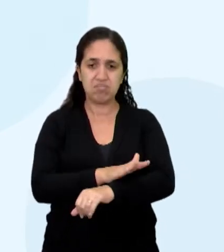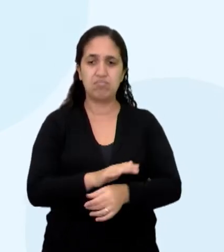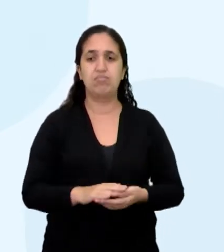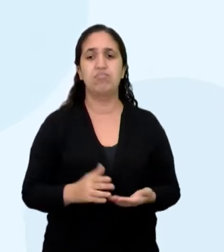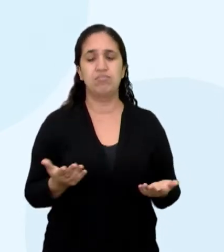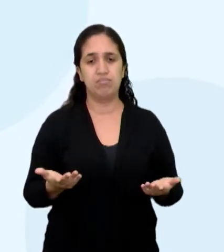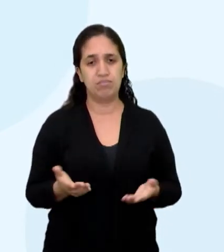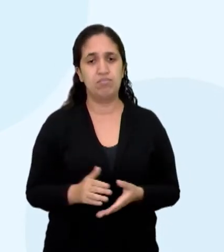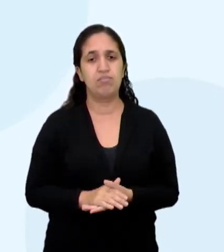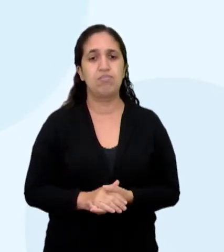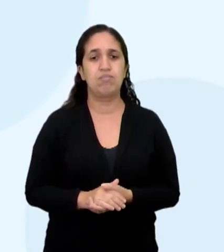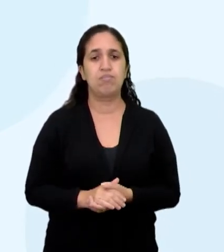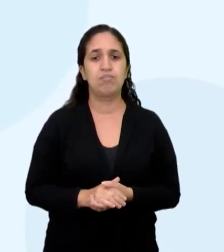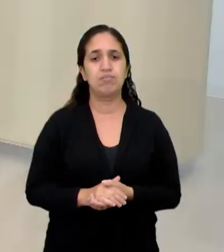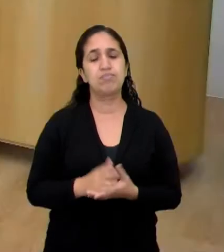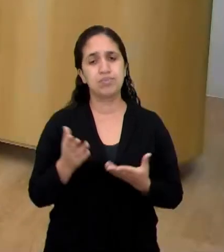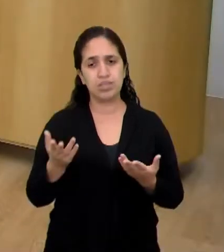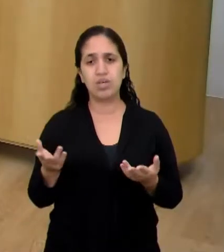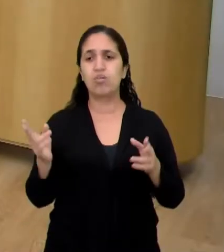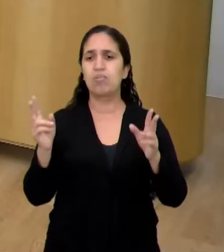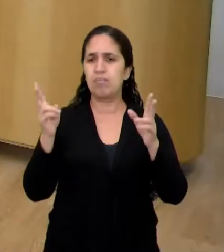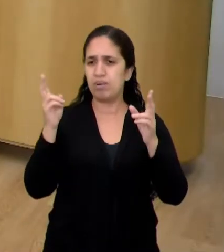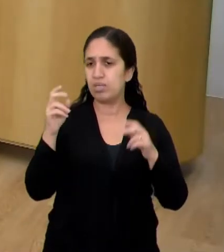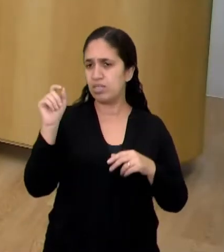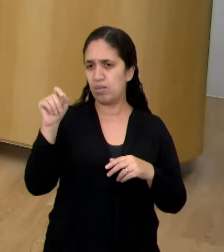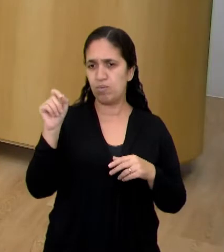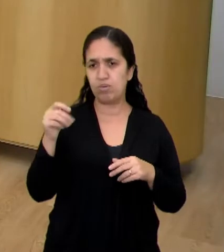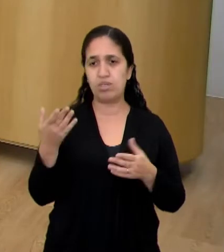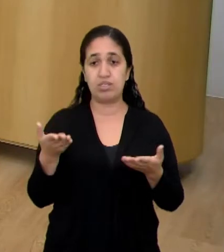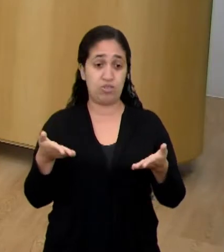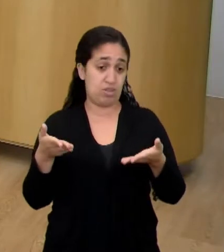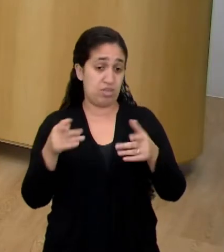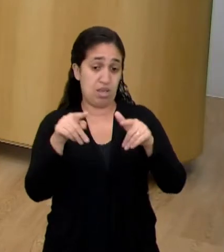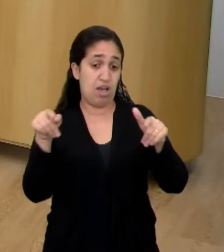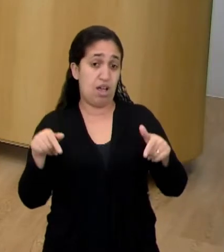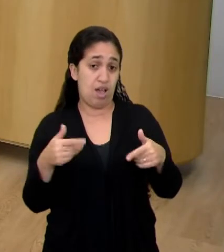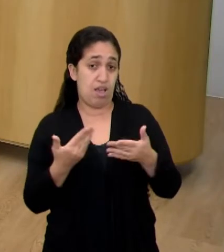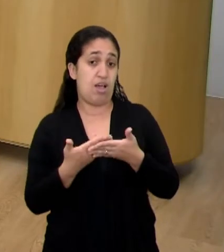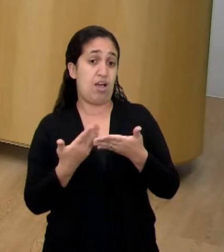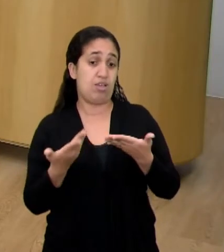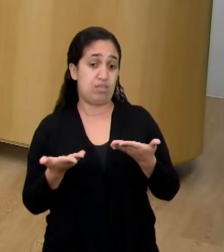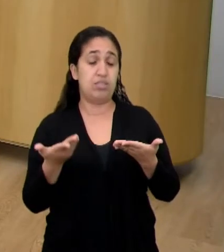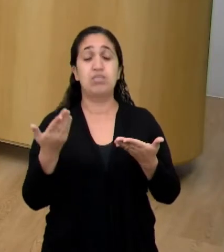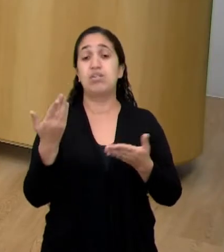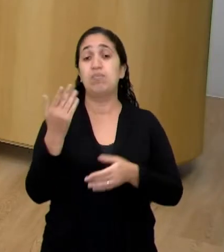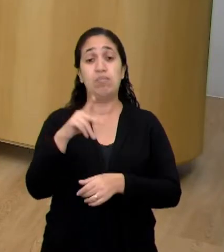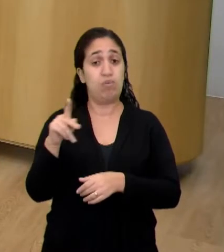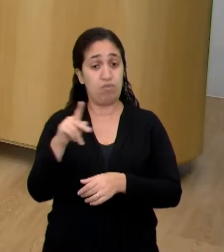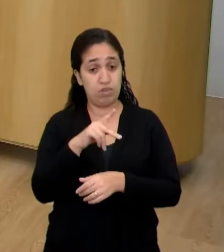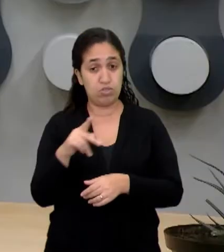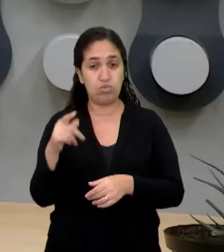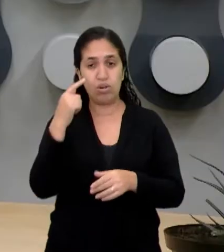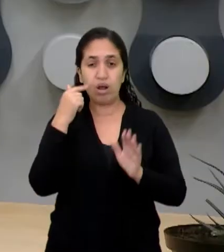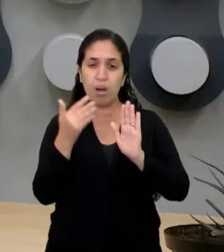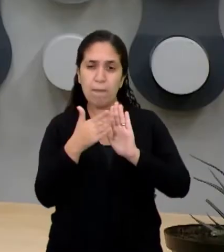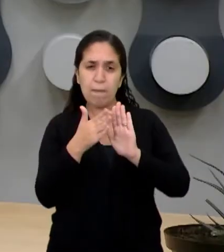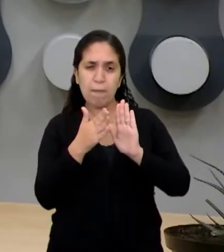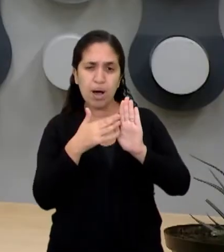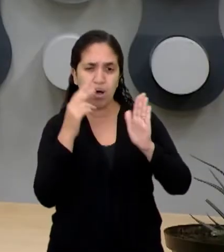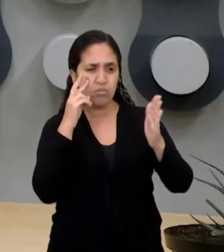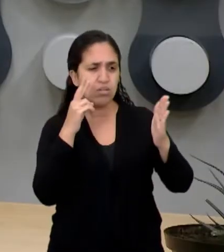isso. Eu vejo, inclusive, aqui na nossa classe de professores, né? Uhum. E eu vejo as pautas com o